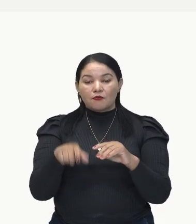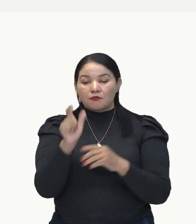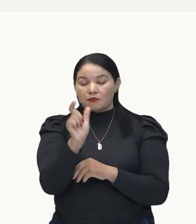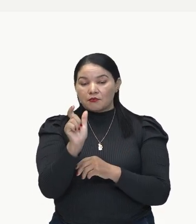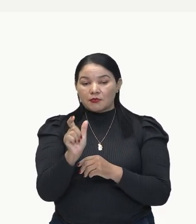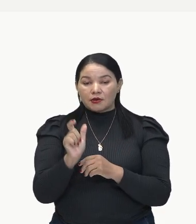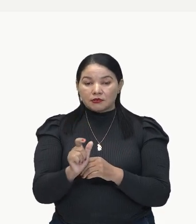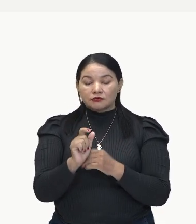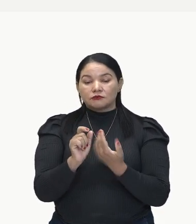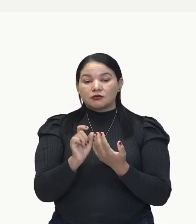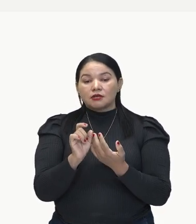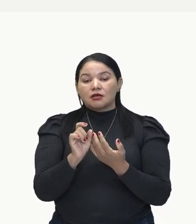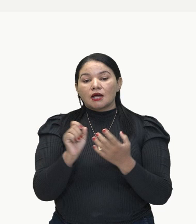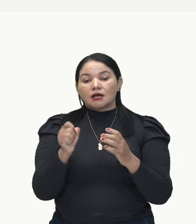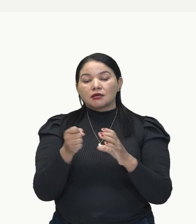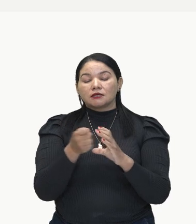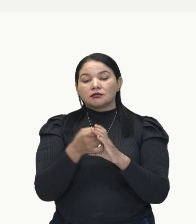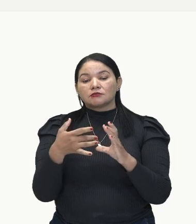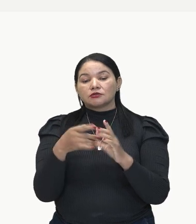de forma diversa.